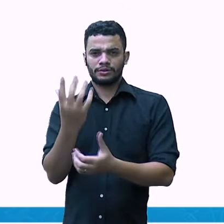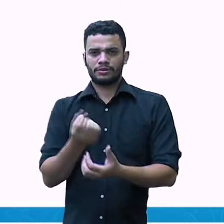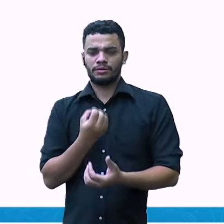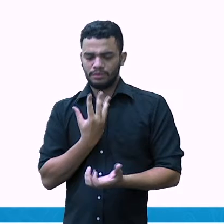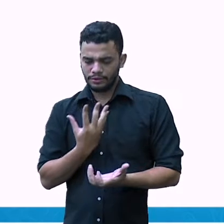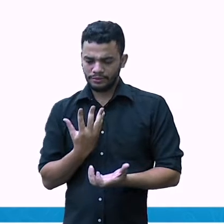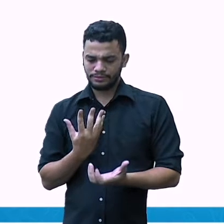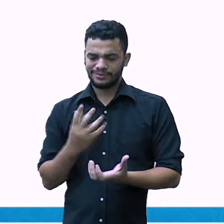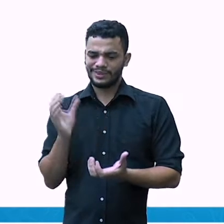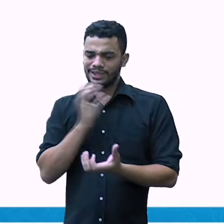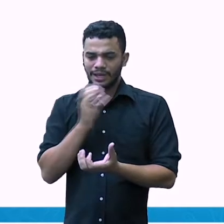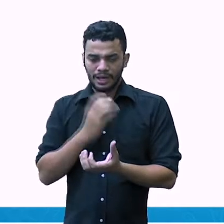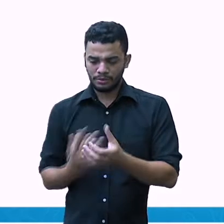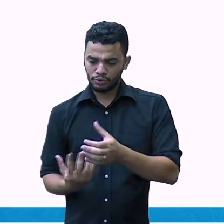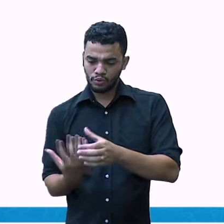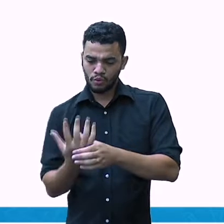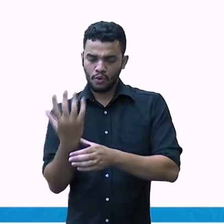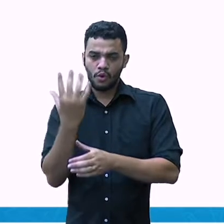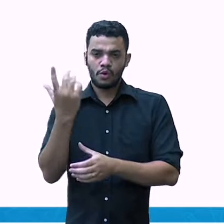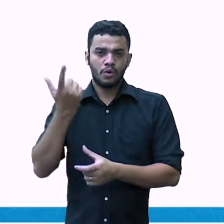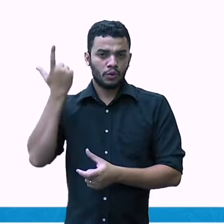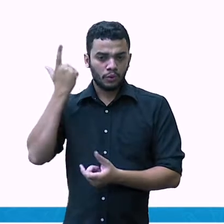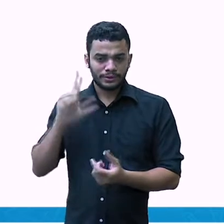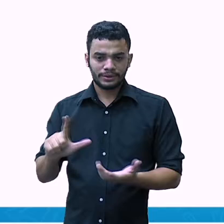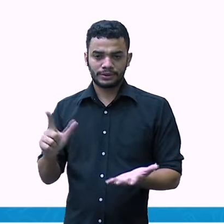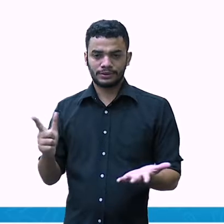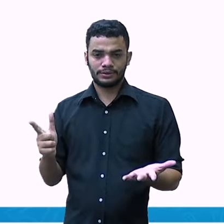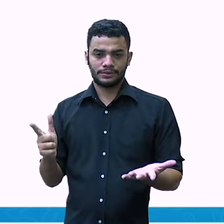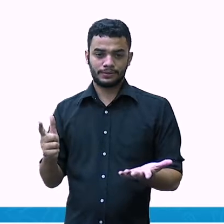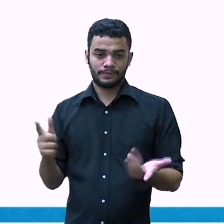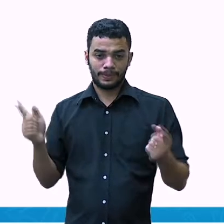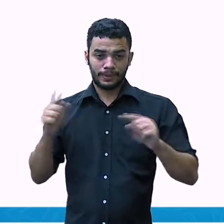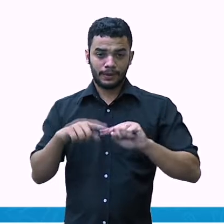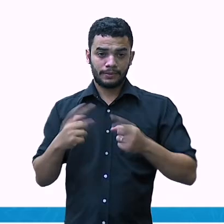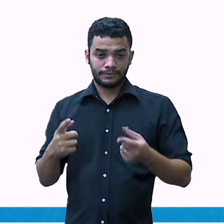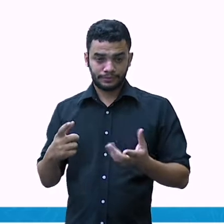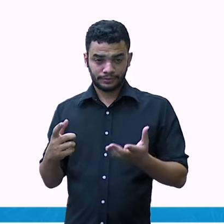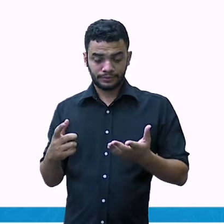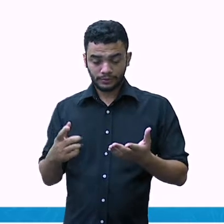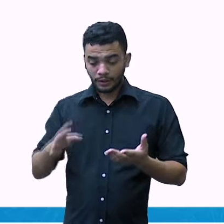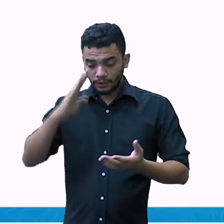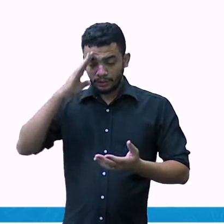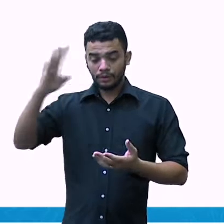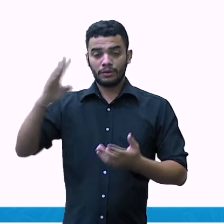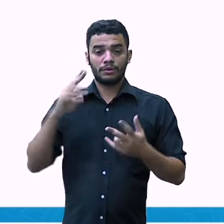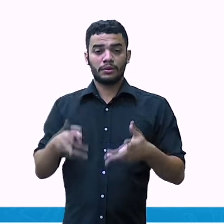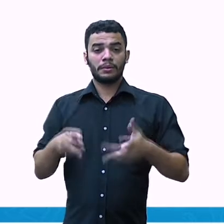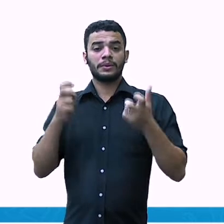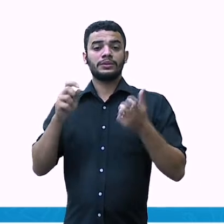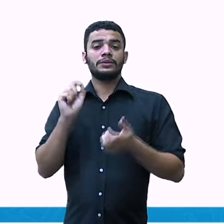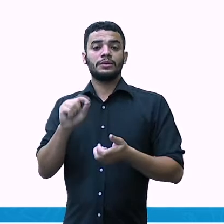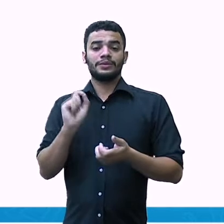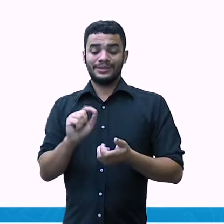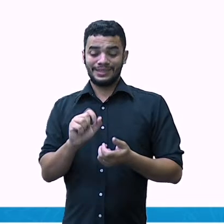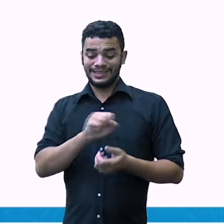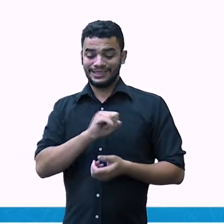frutos, mas o principal, que foi o primeiro a ser citado, a